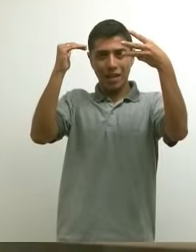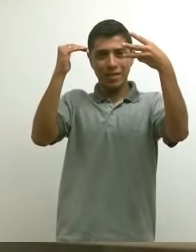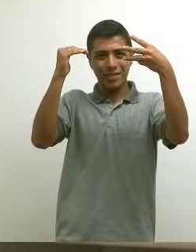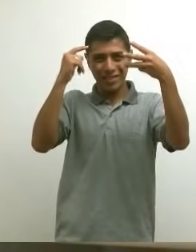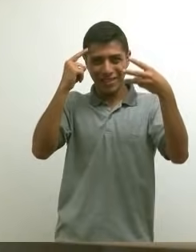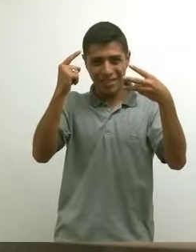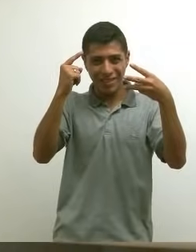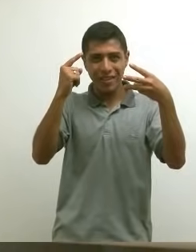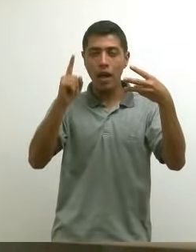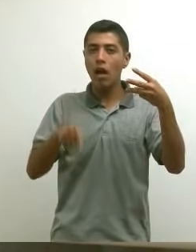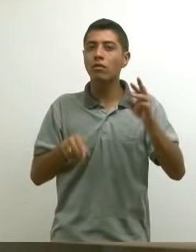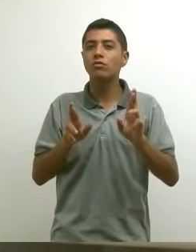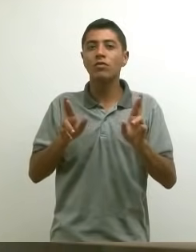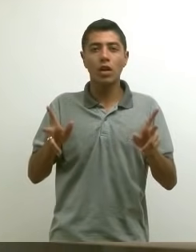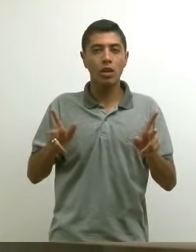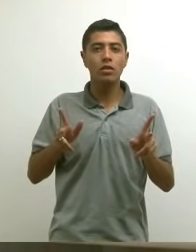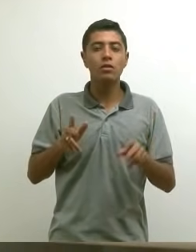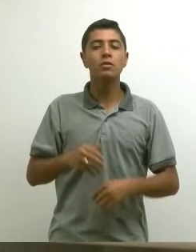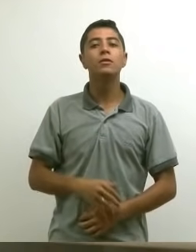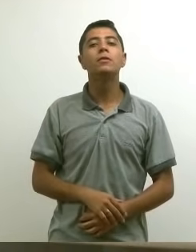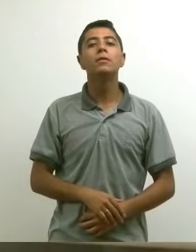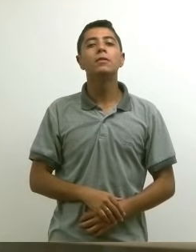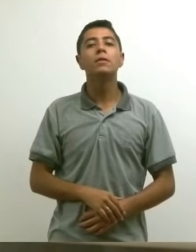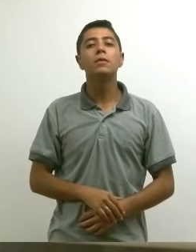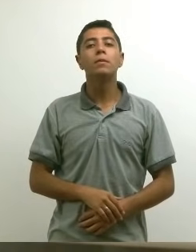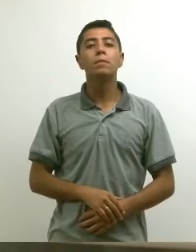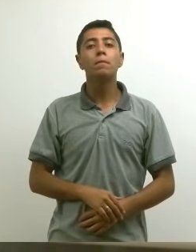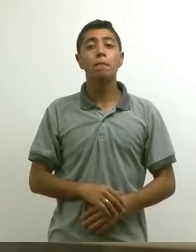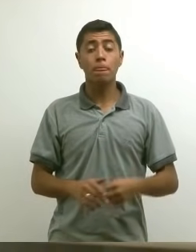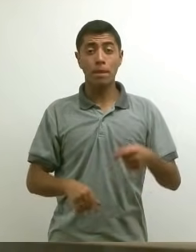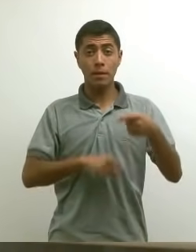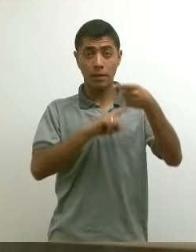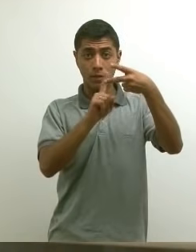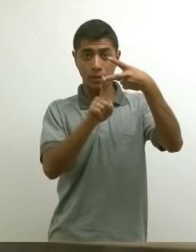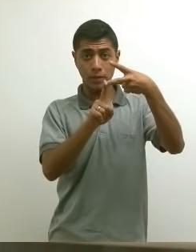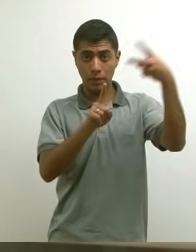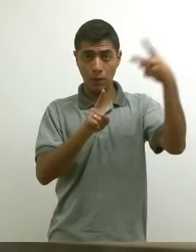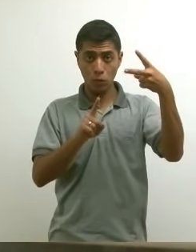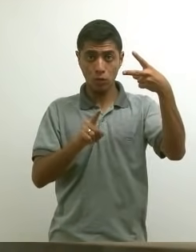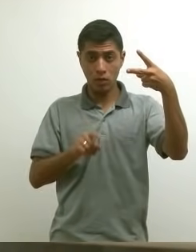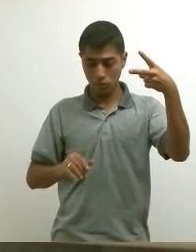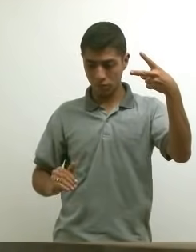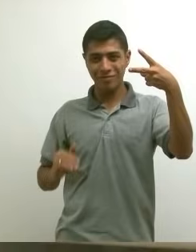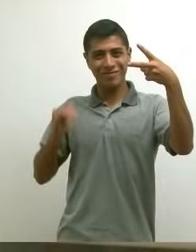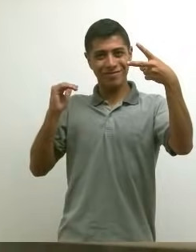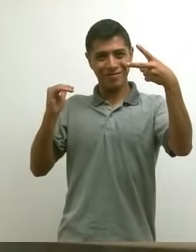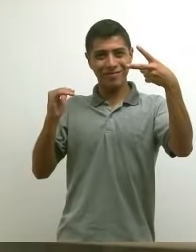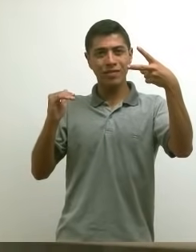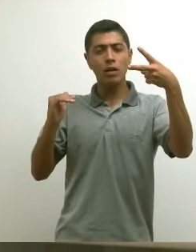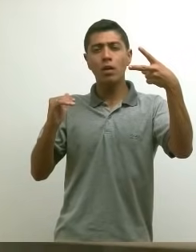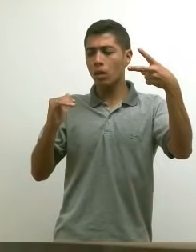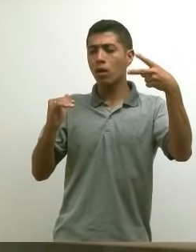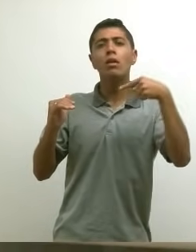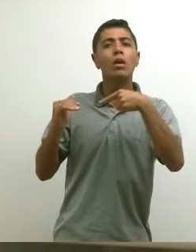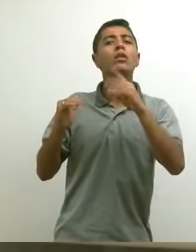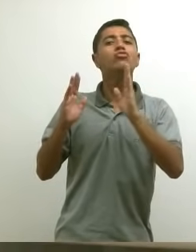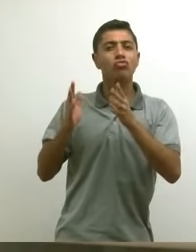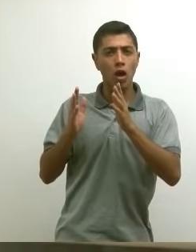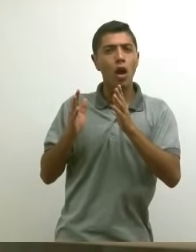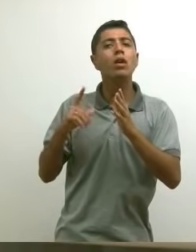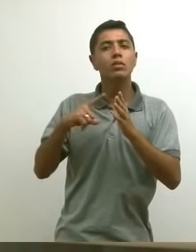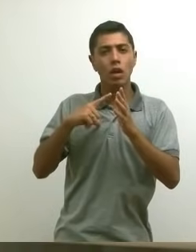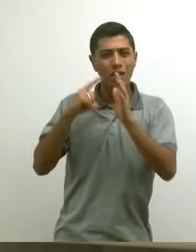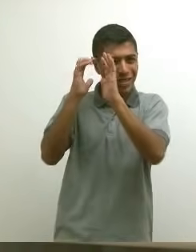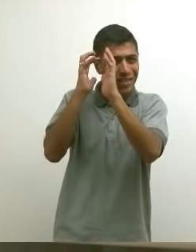brincava terceiro fãs a segunda infância que a infância minimizada uma infância que